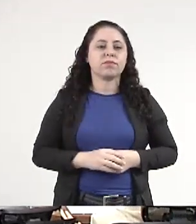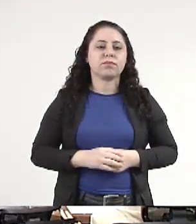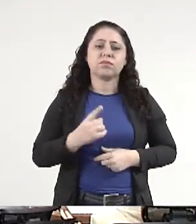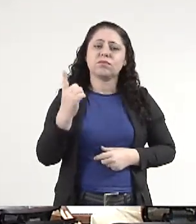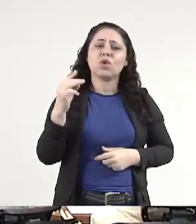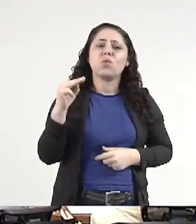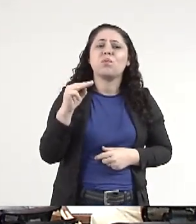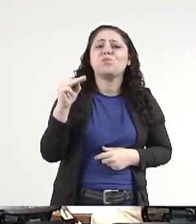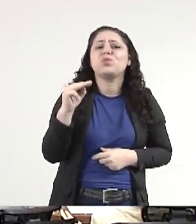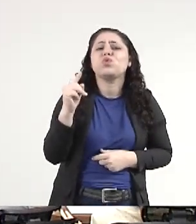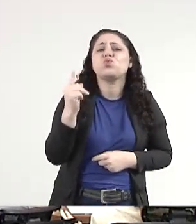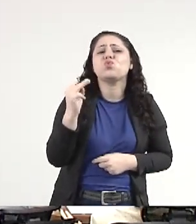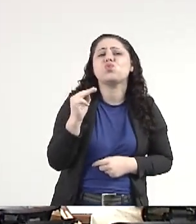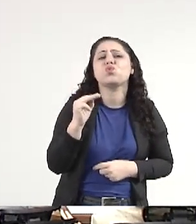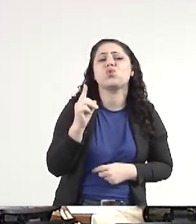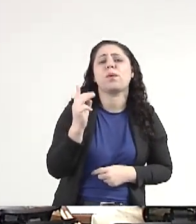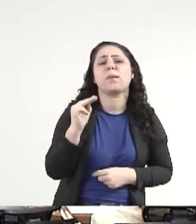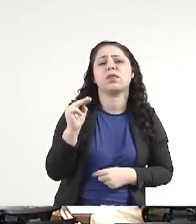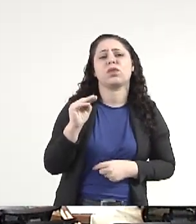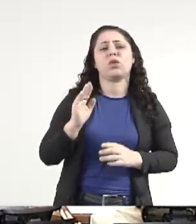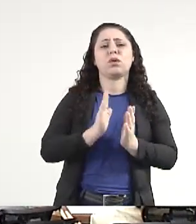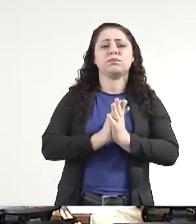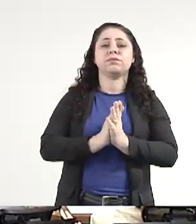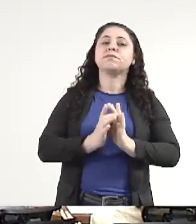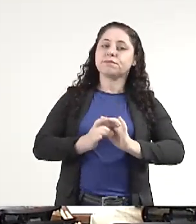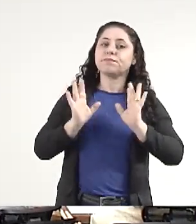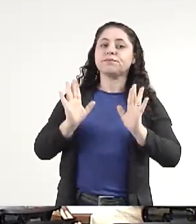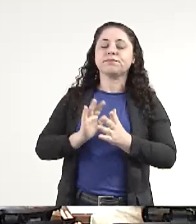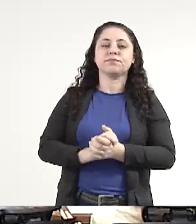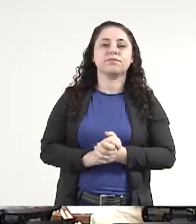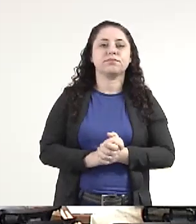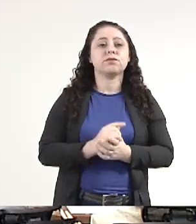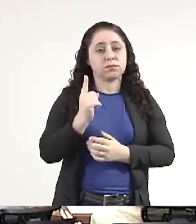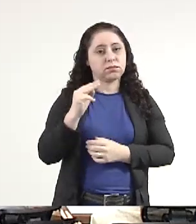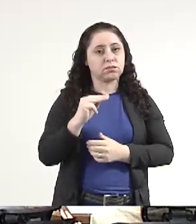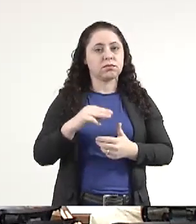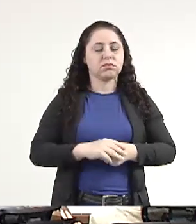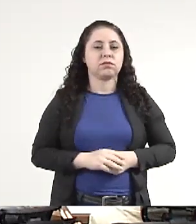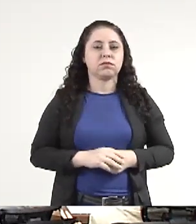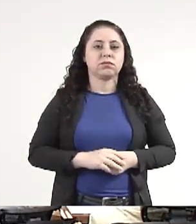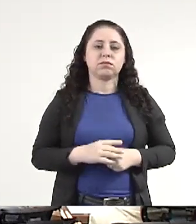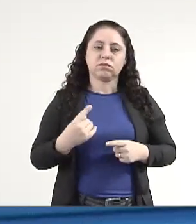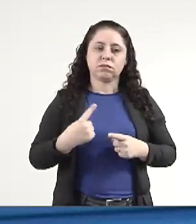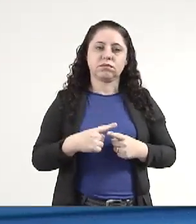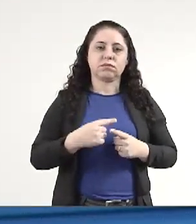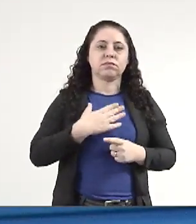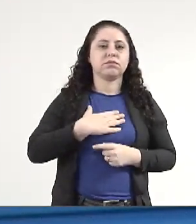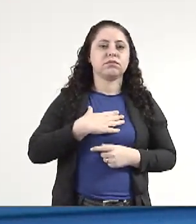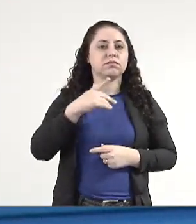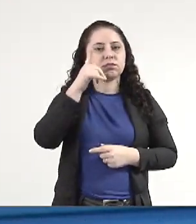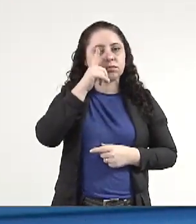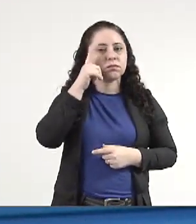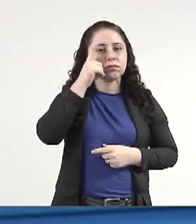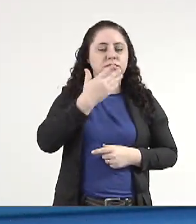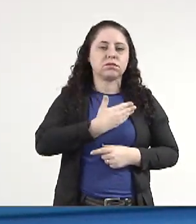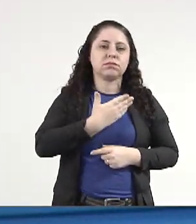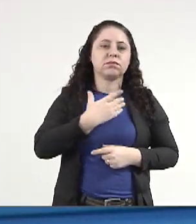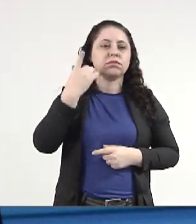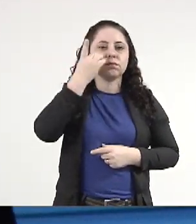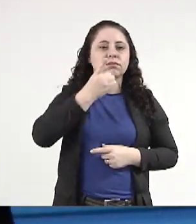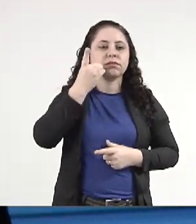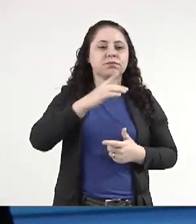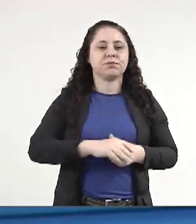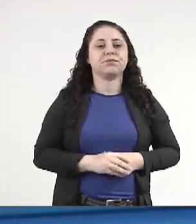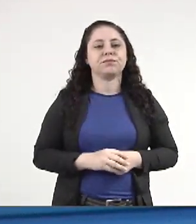minuto. Novamente, deputado Zeca do PT, à vontade. Definitivamente, um minuto. Até porque a minha querida colega,